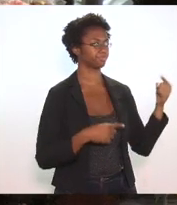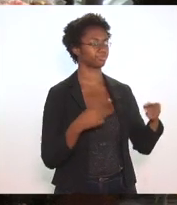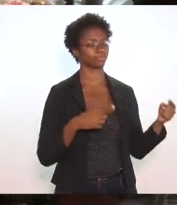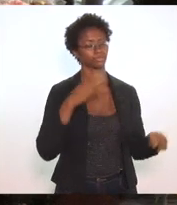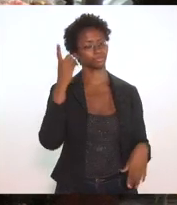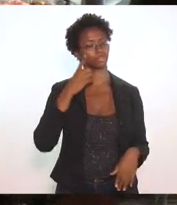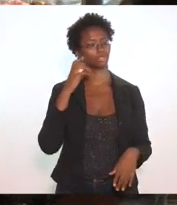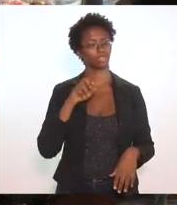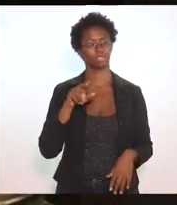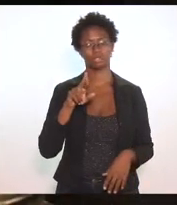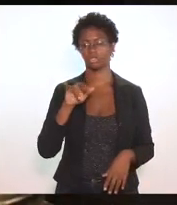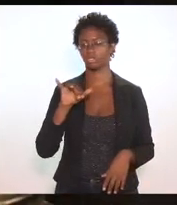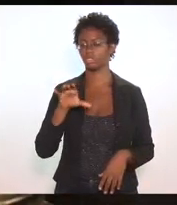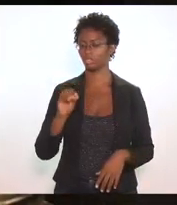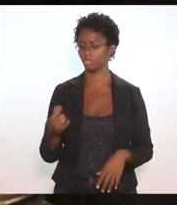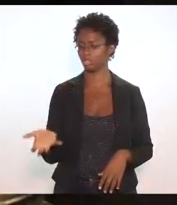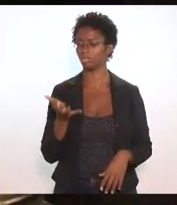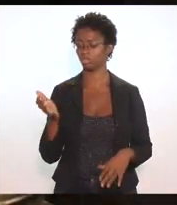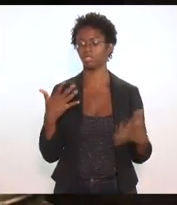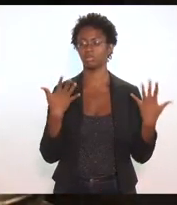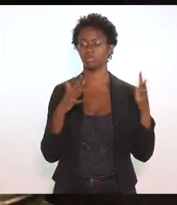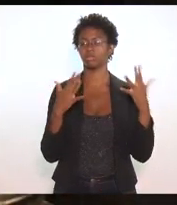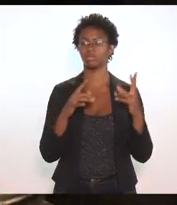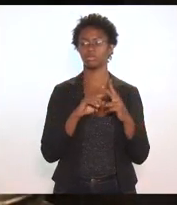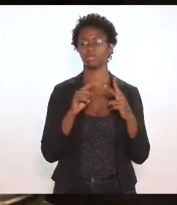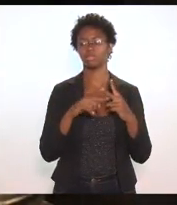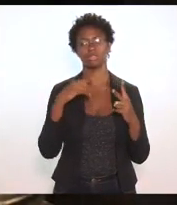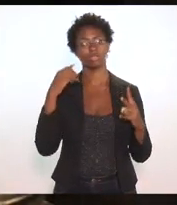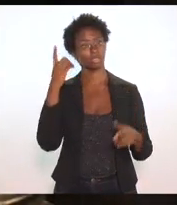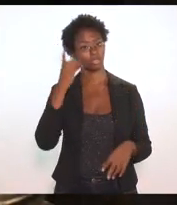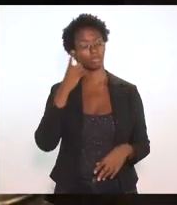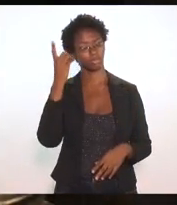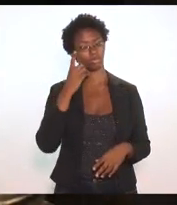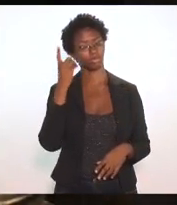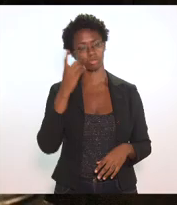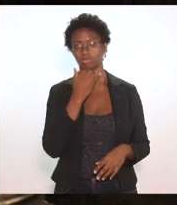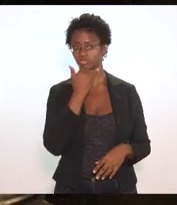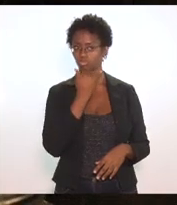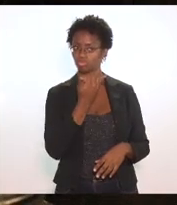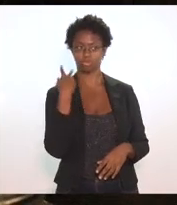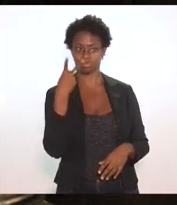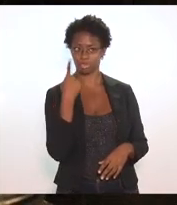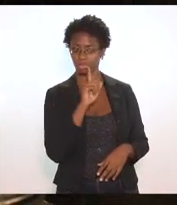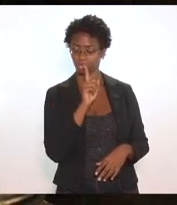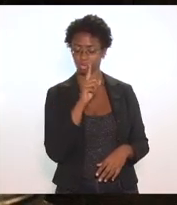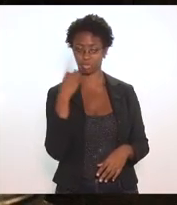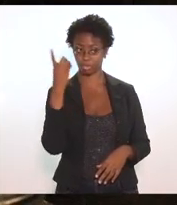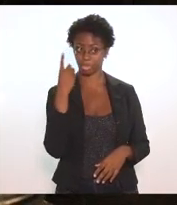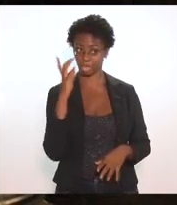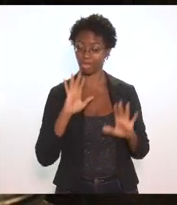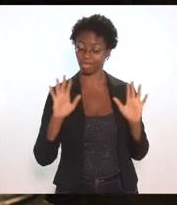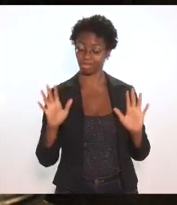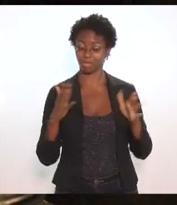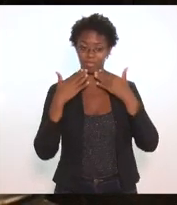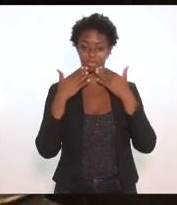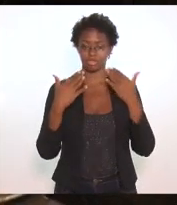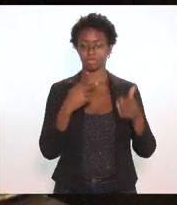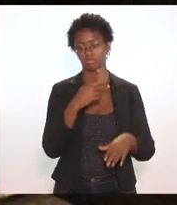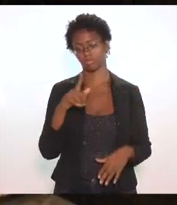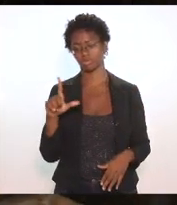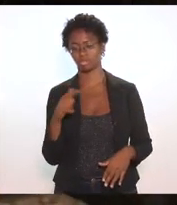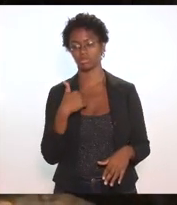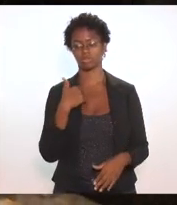Eurico. Queria parabenizar as duas vereadoras, as duas deputadas, pela apresentação desse projeto. Eu mesmo